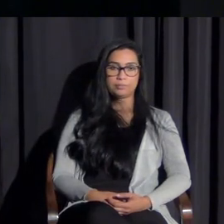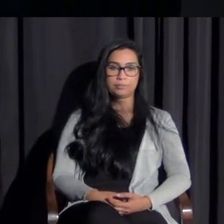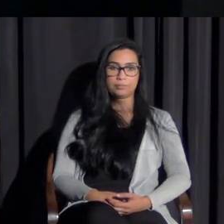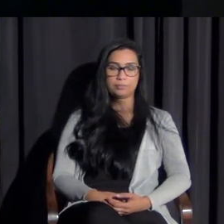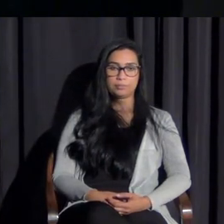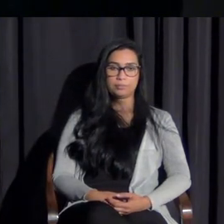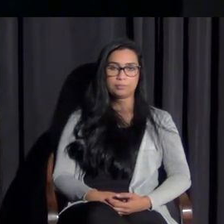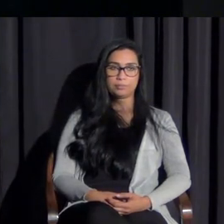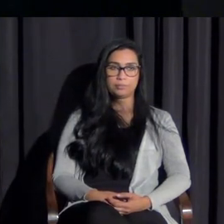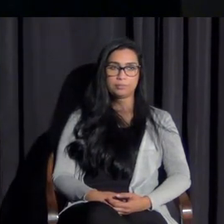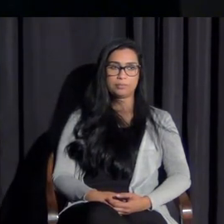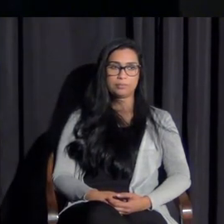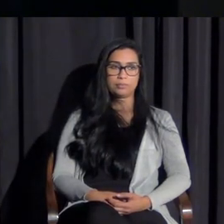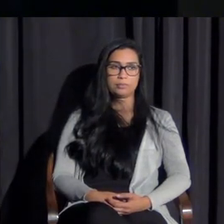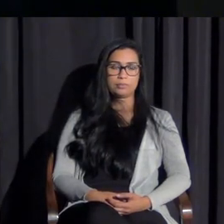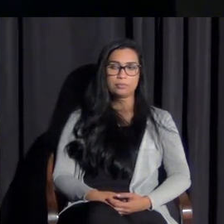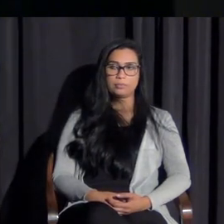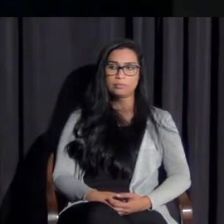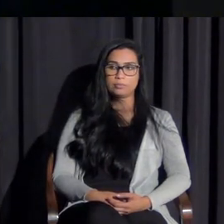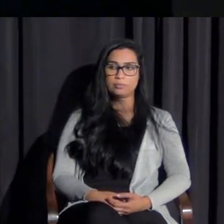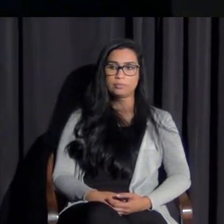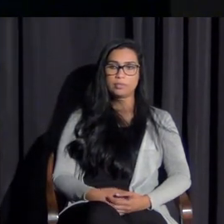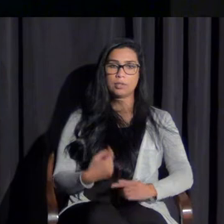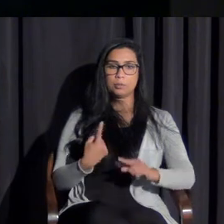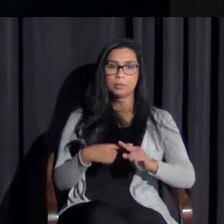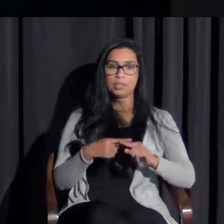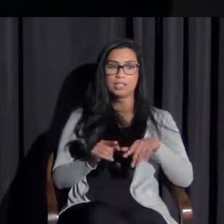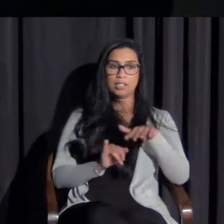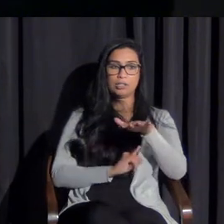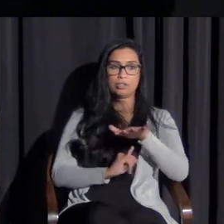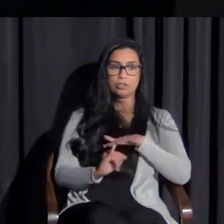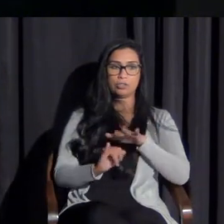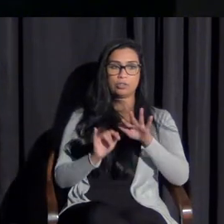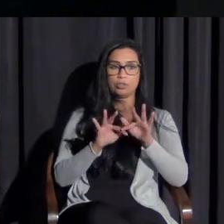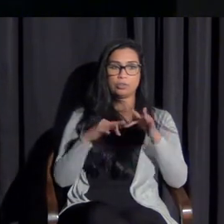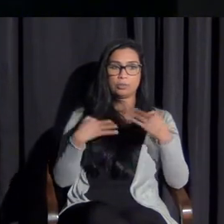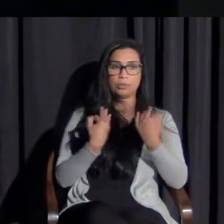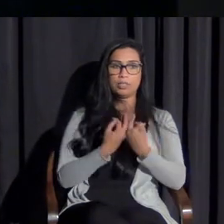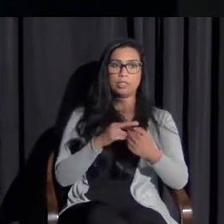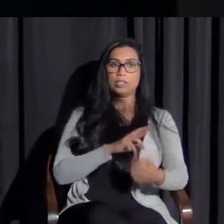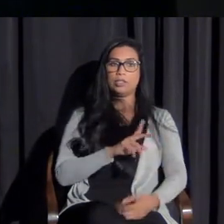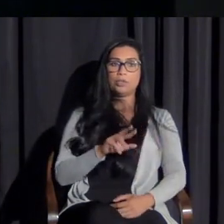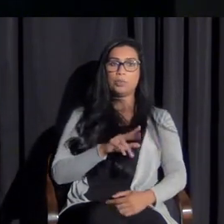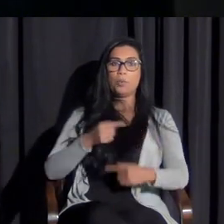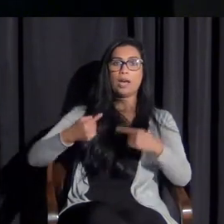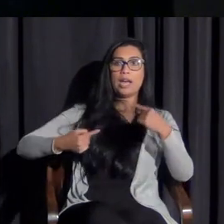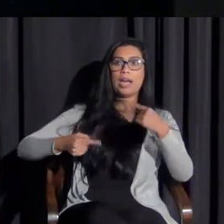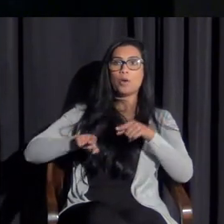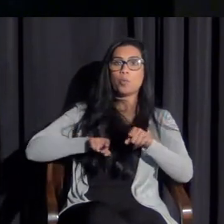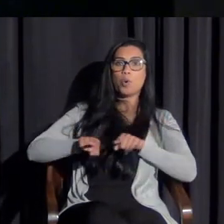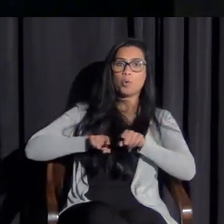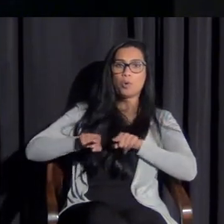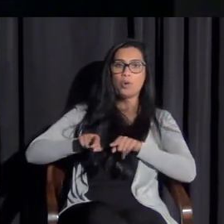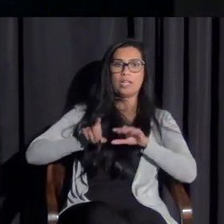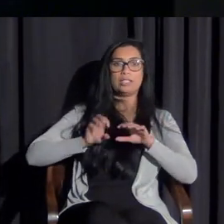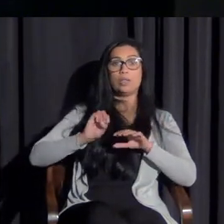porque a relação que nos une, né, enquanto instituição com a família não é nem de concorrência e nem de dependência, mas é